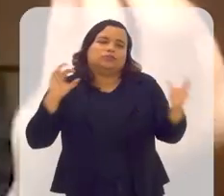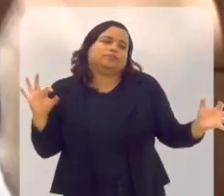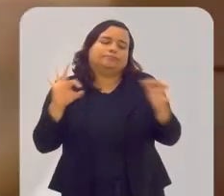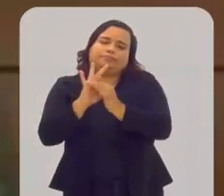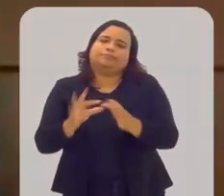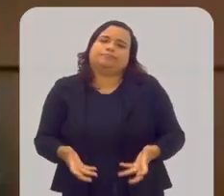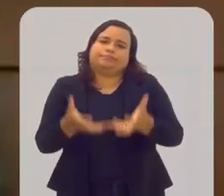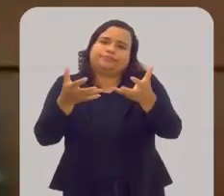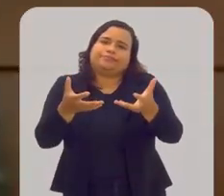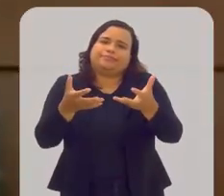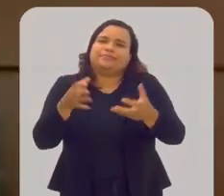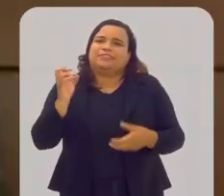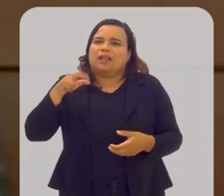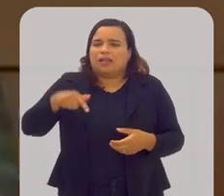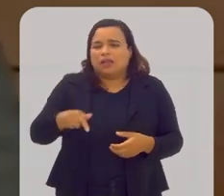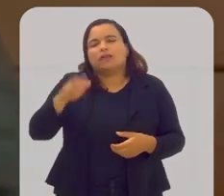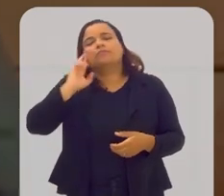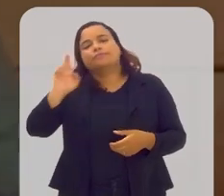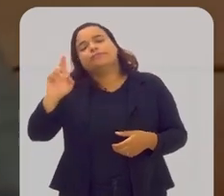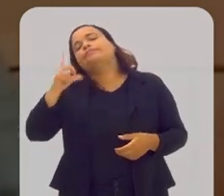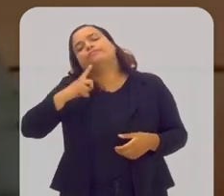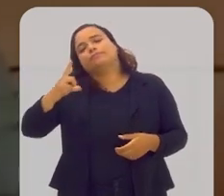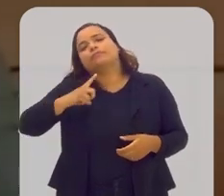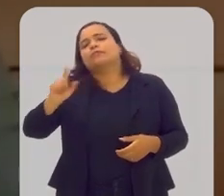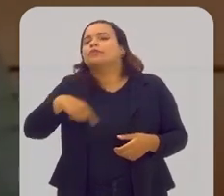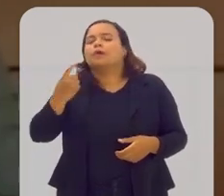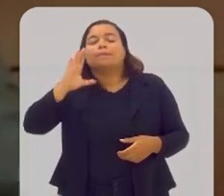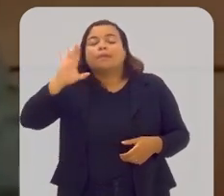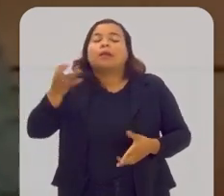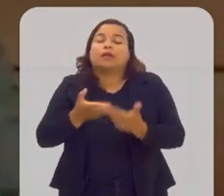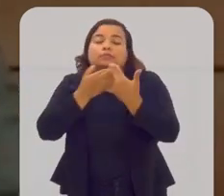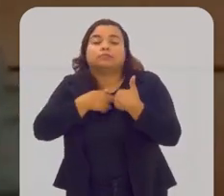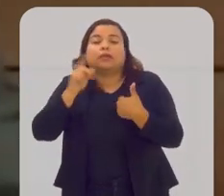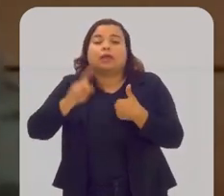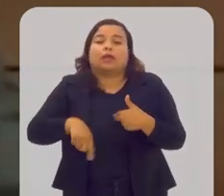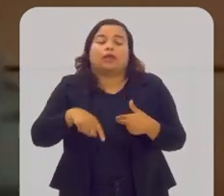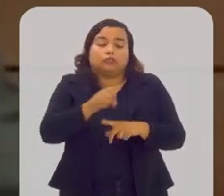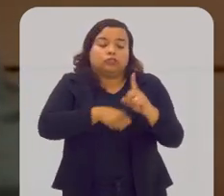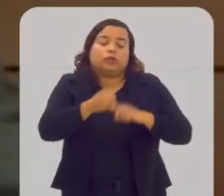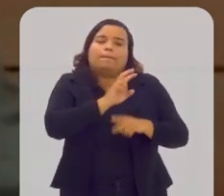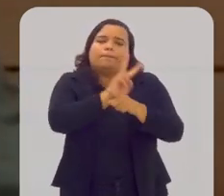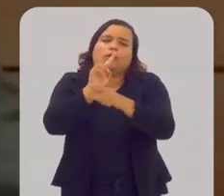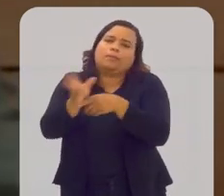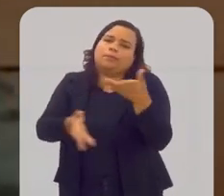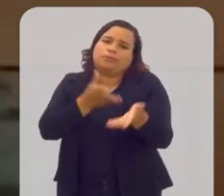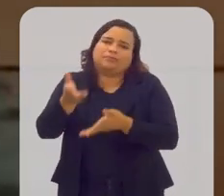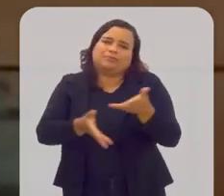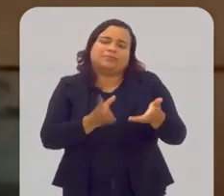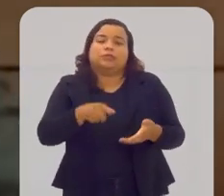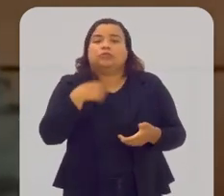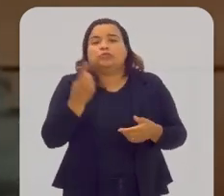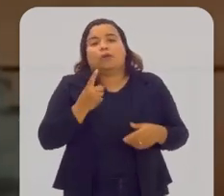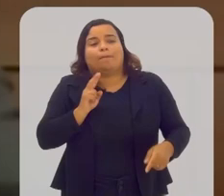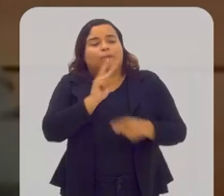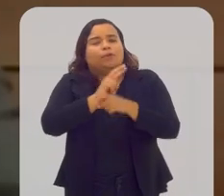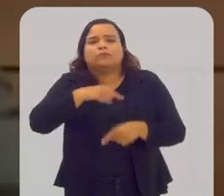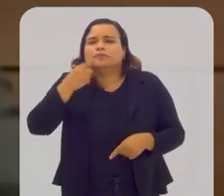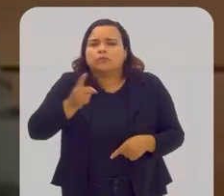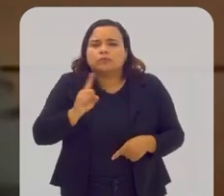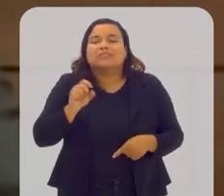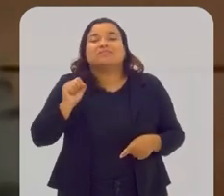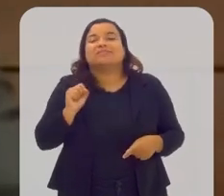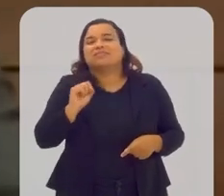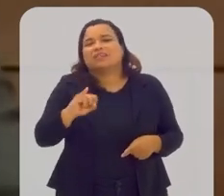essas indústrias possam ser potencializados. E o CRQ ele faz isso, porque a nossa principal missão é proteger a sociedade. Mas a gente